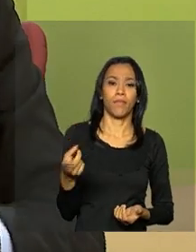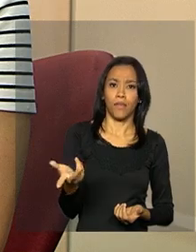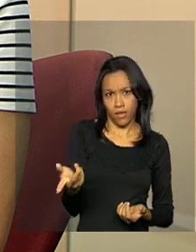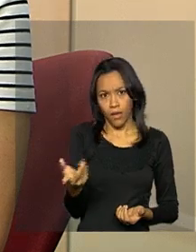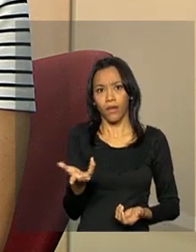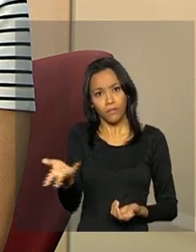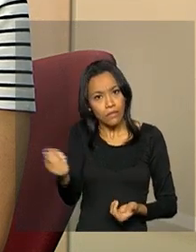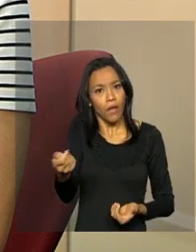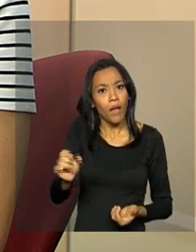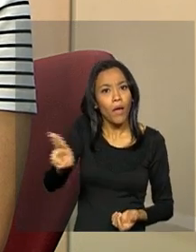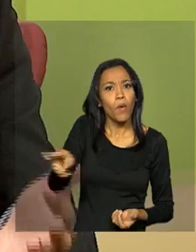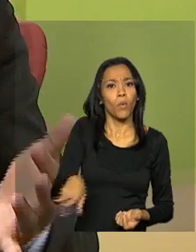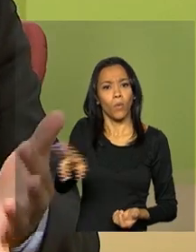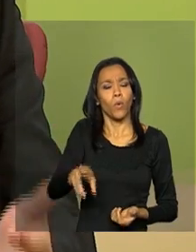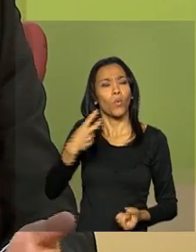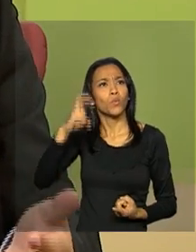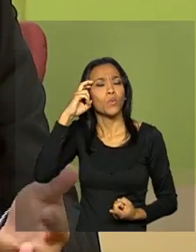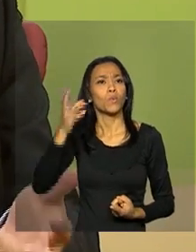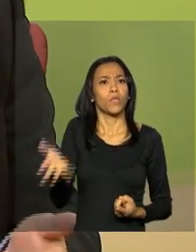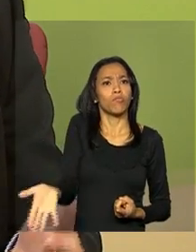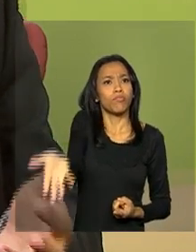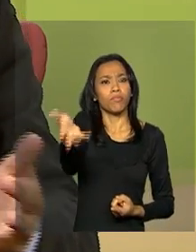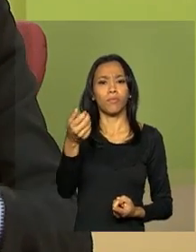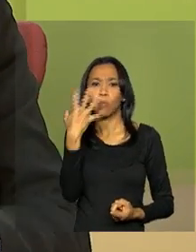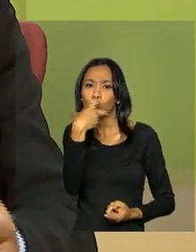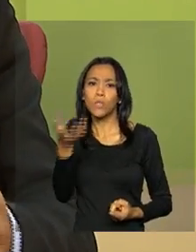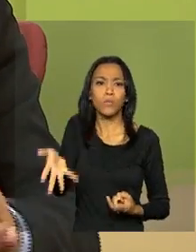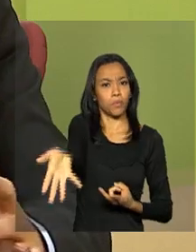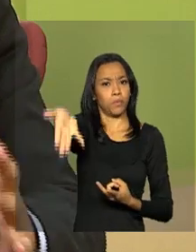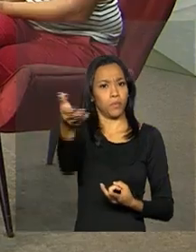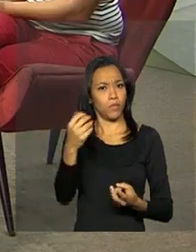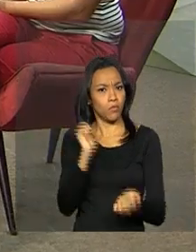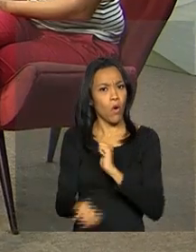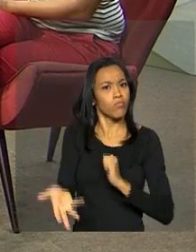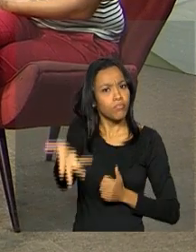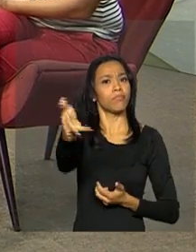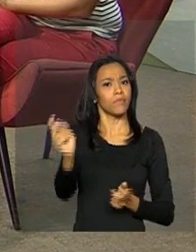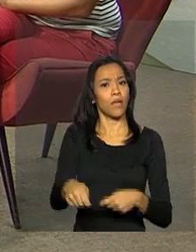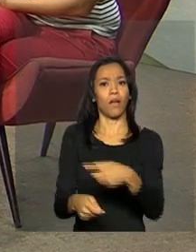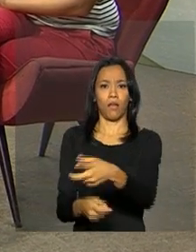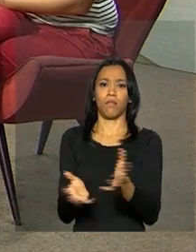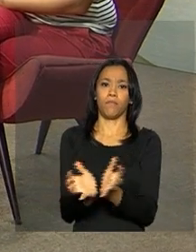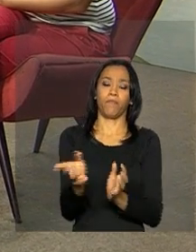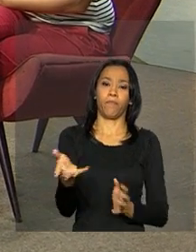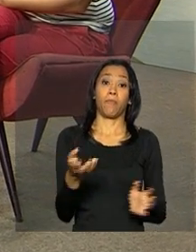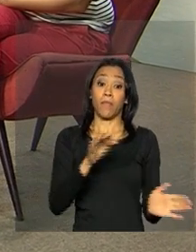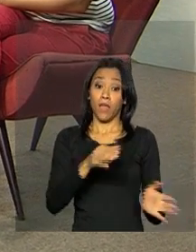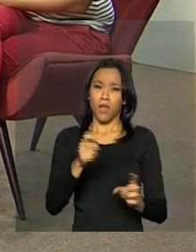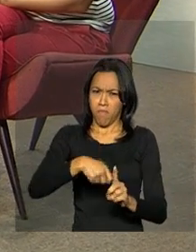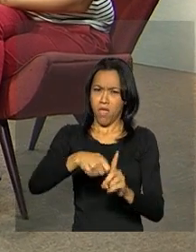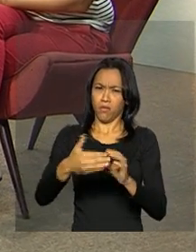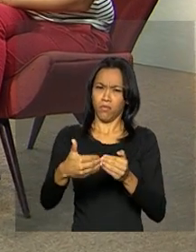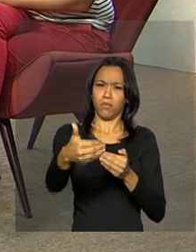de desenvolvimento do nosso país com cultura, com arte, com música, com esporte, enfim. Nós temos agora, nos próximos meses